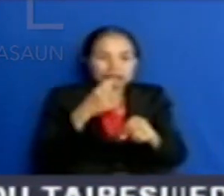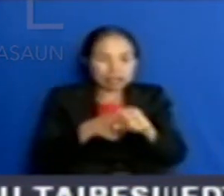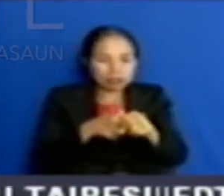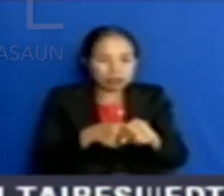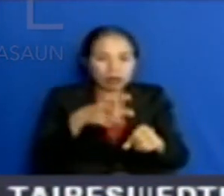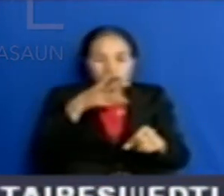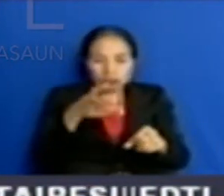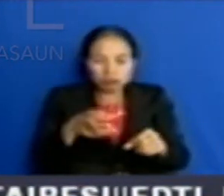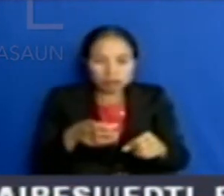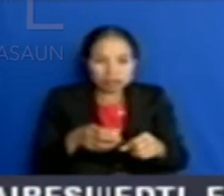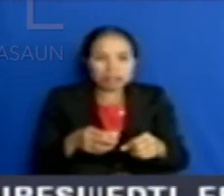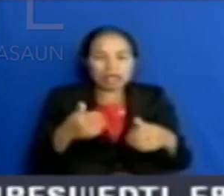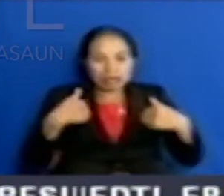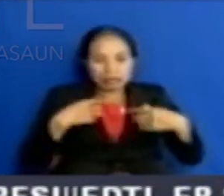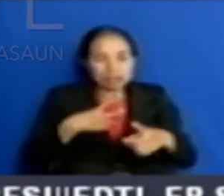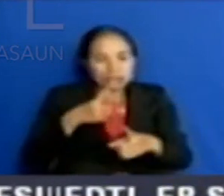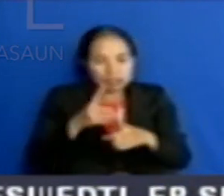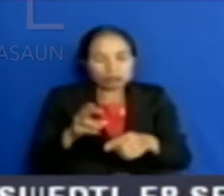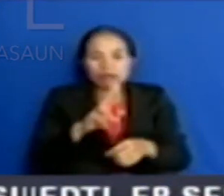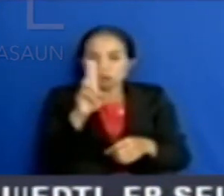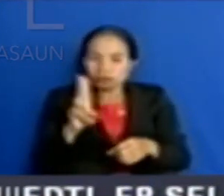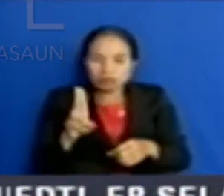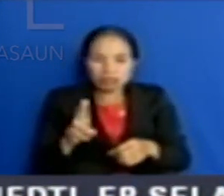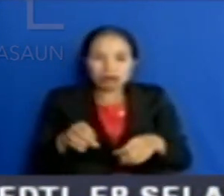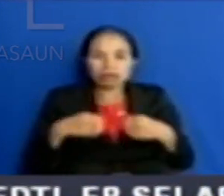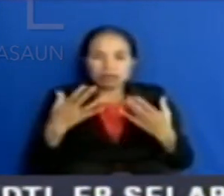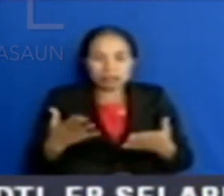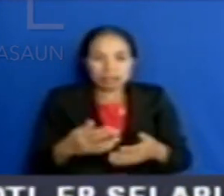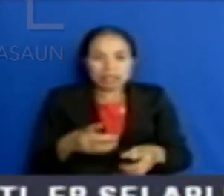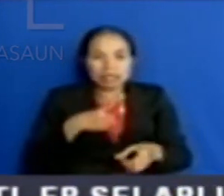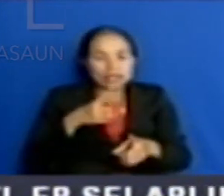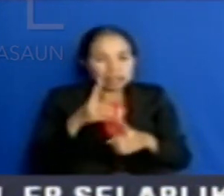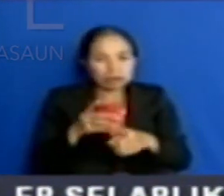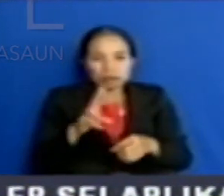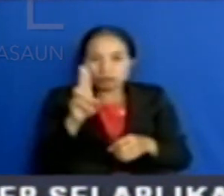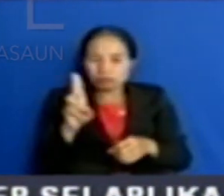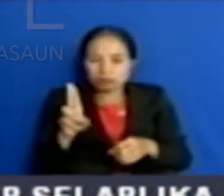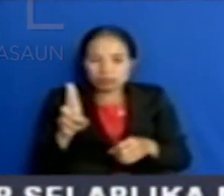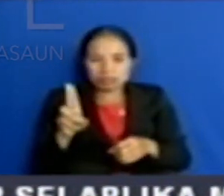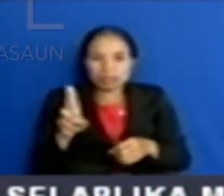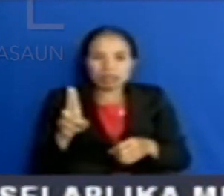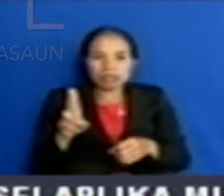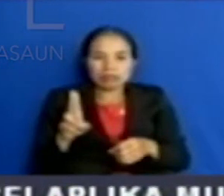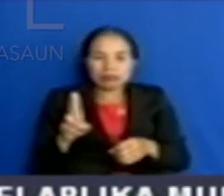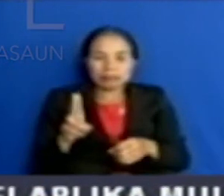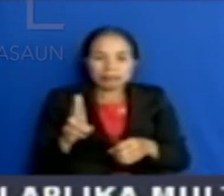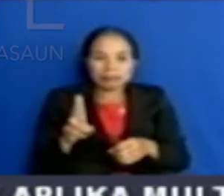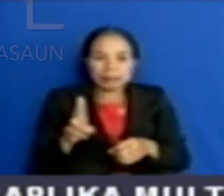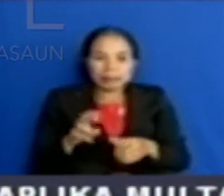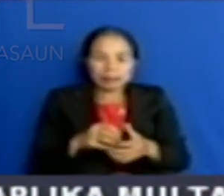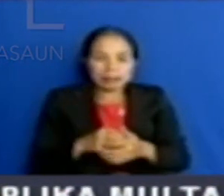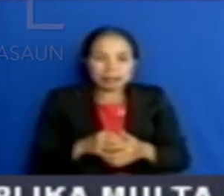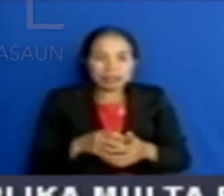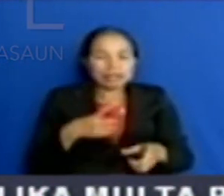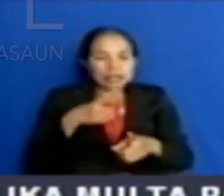milika, hak pakega, hak bangunan, bahasa carriasne. Direito de uso, direito de aforamento,